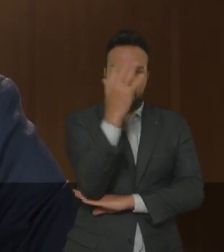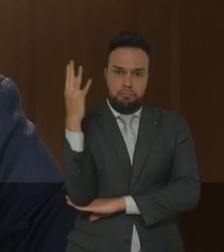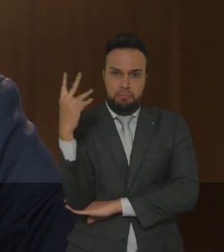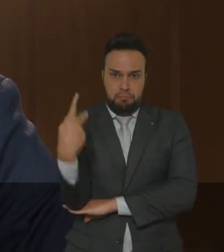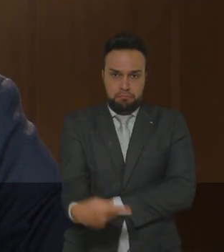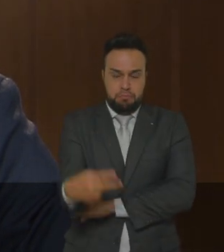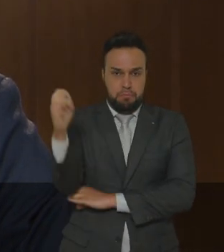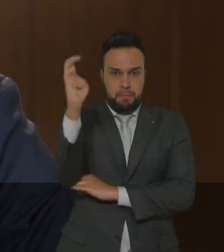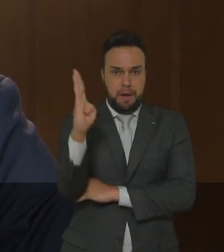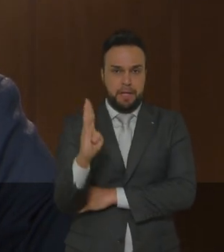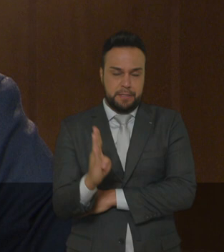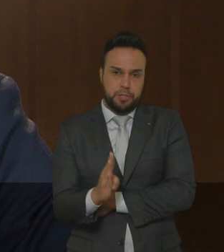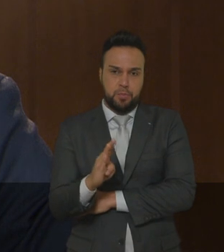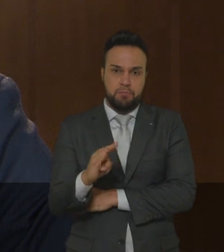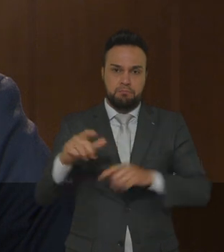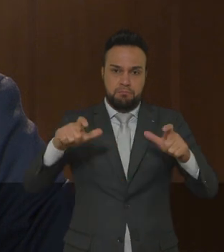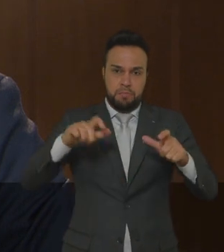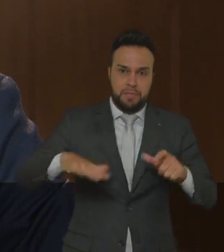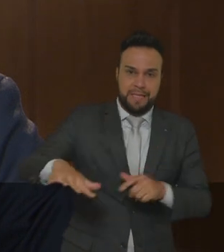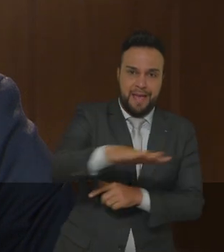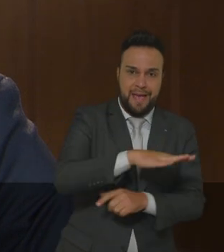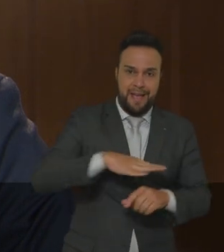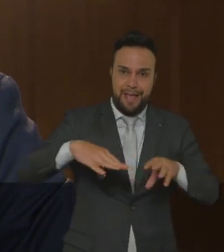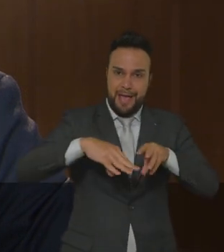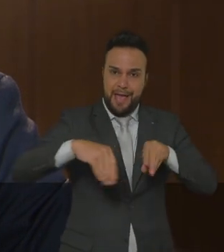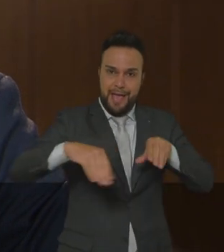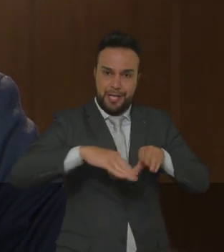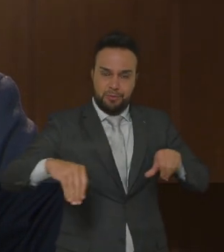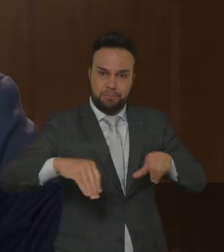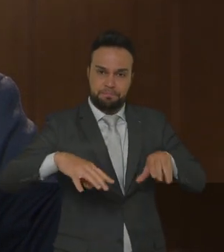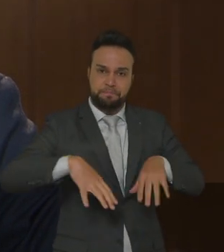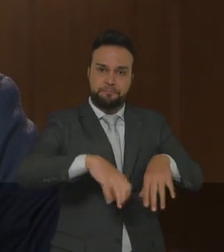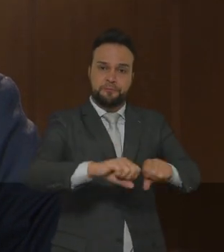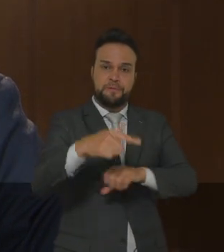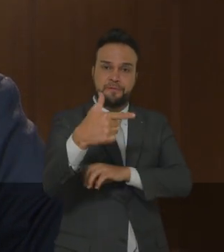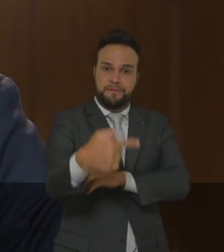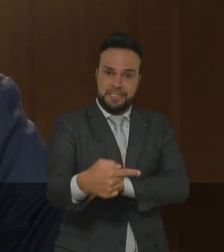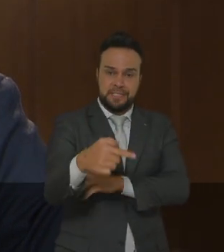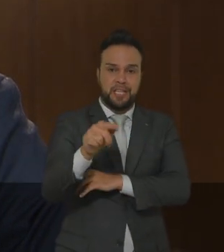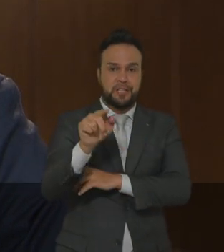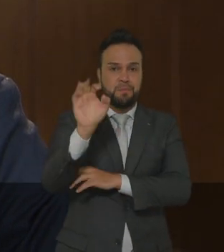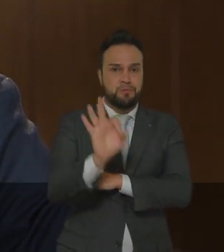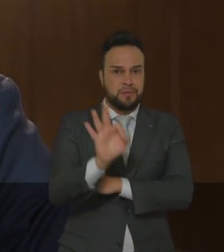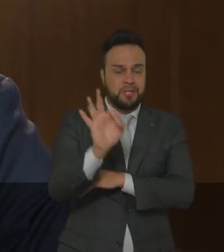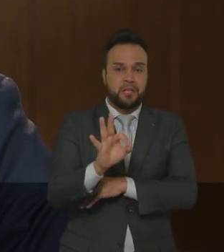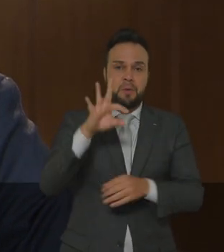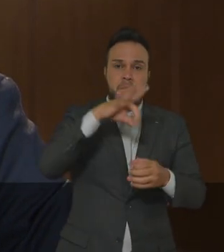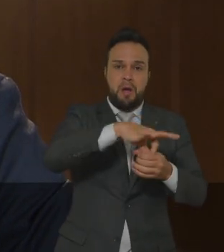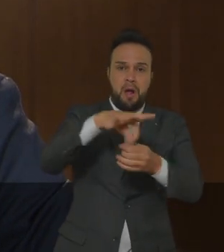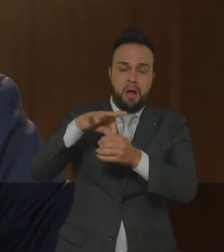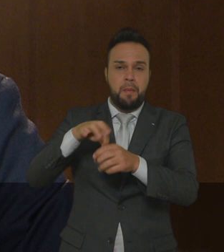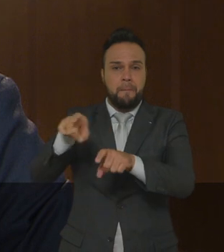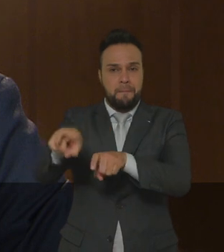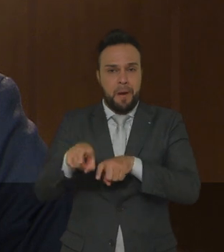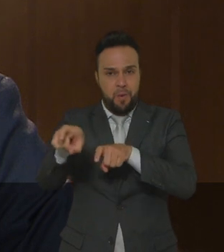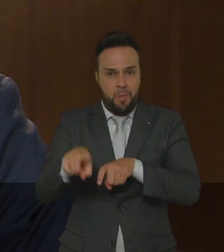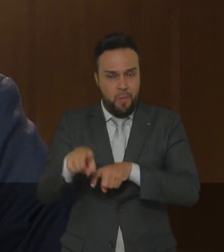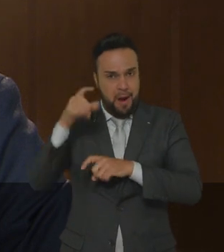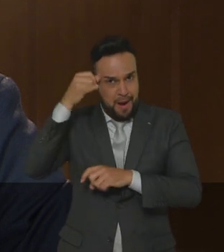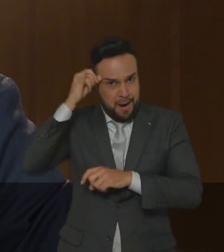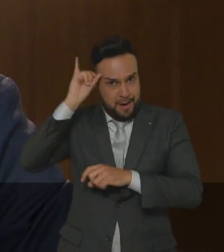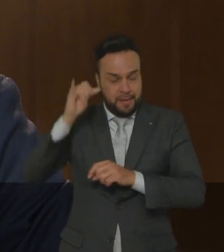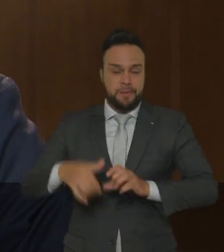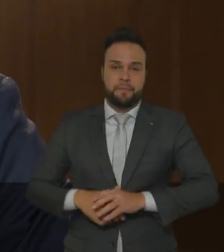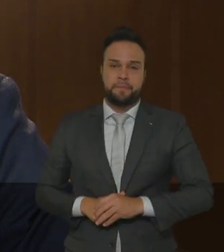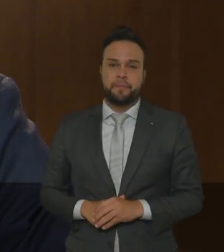por cento de nossa vegetação nativa e usando apenas 27 por cento do nosso território para pecuária